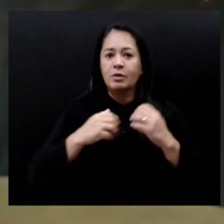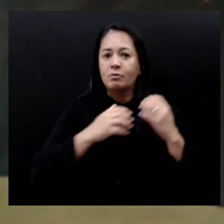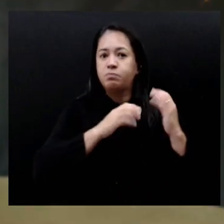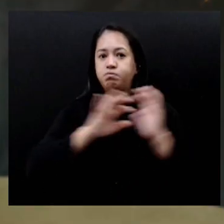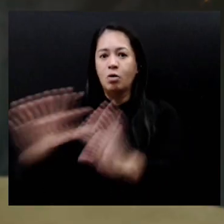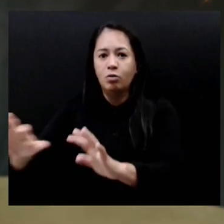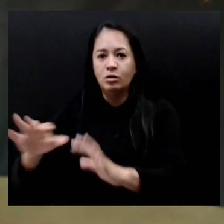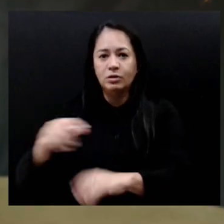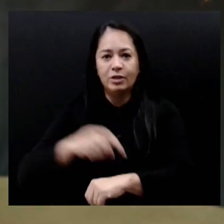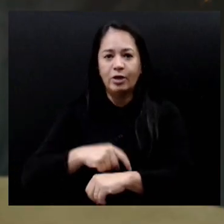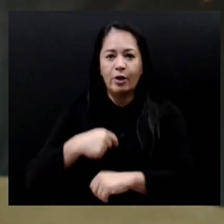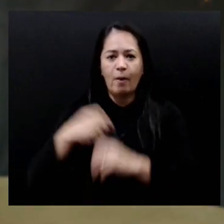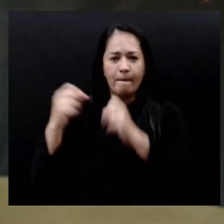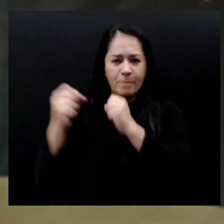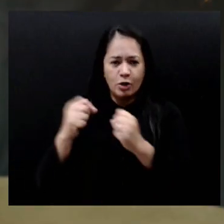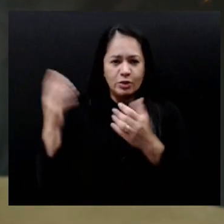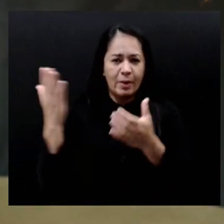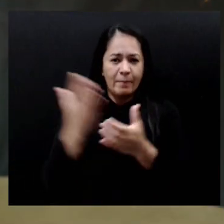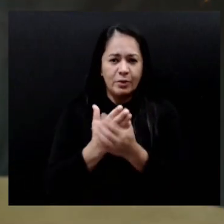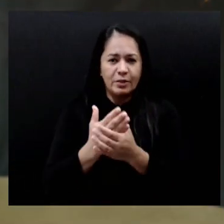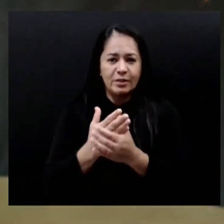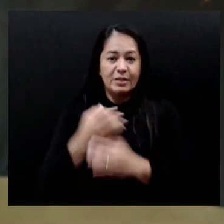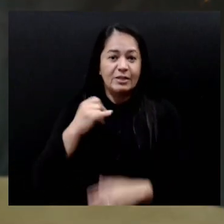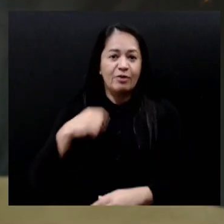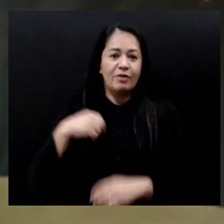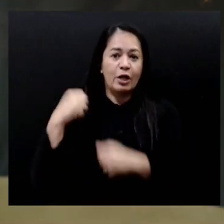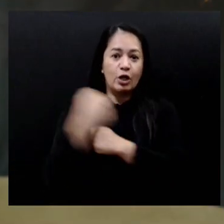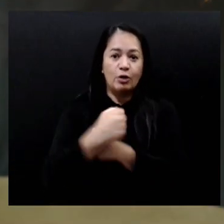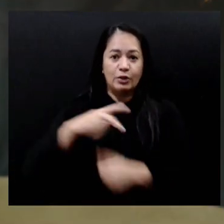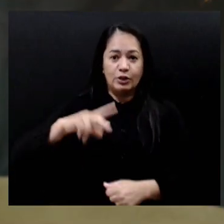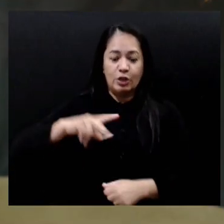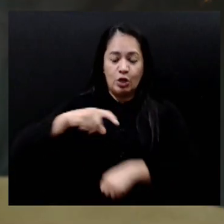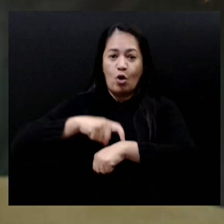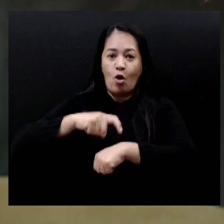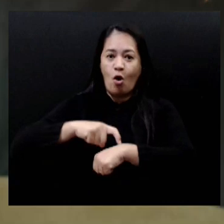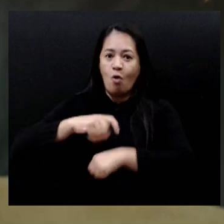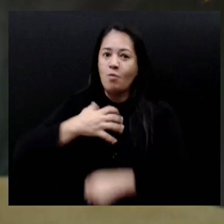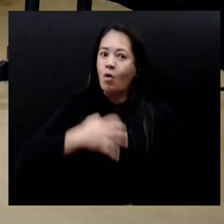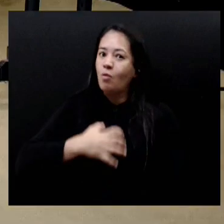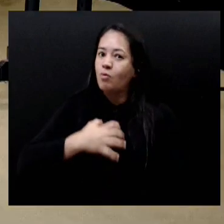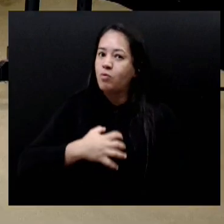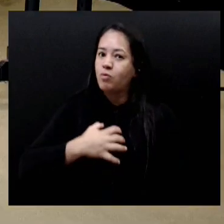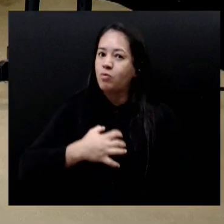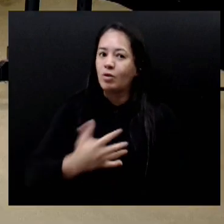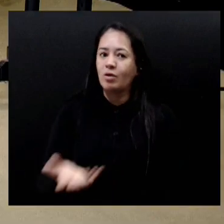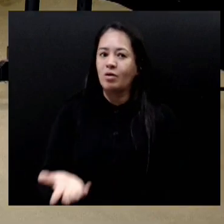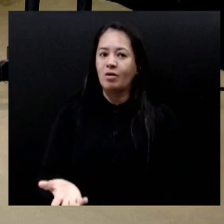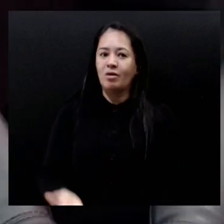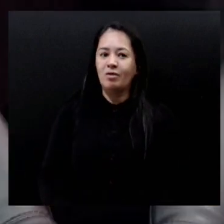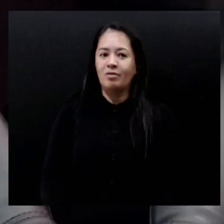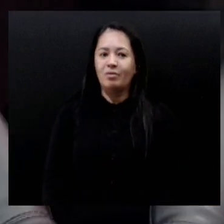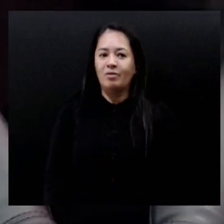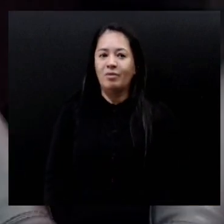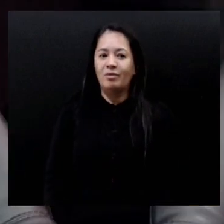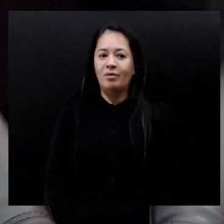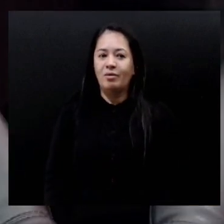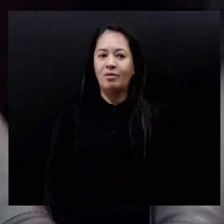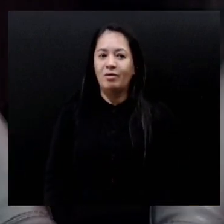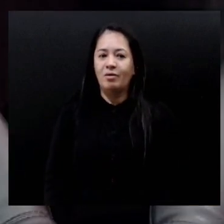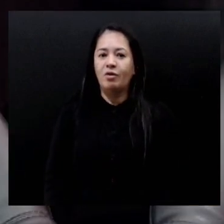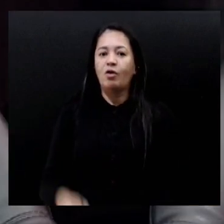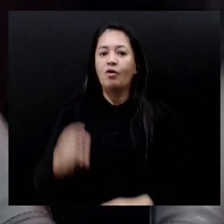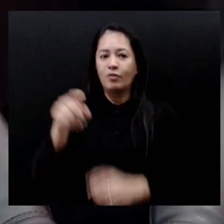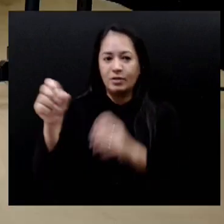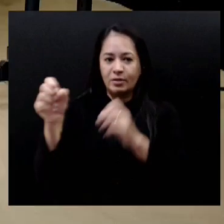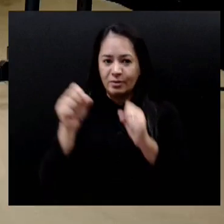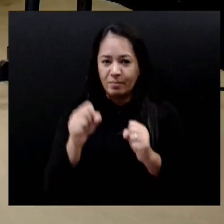foi autodefesa? Em um momento de raiva, doutor Renan? Pode ser processado. Pode, né? Processado, em Pode, regra, a todo mundo